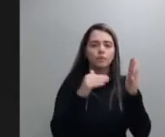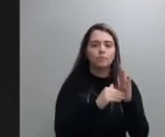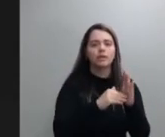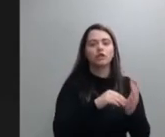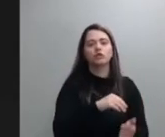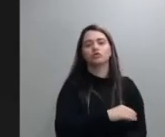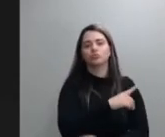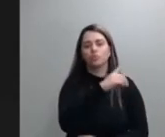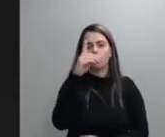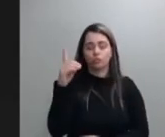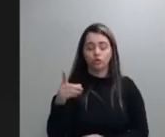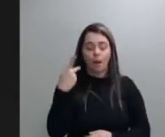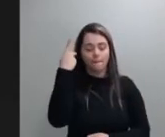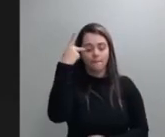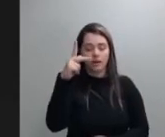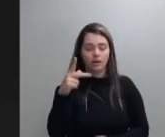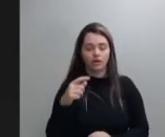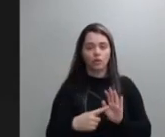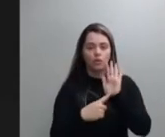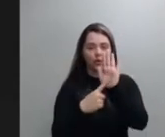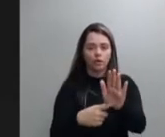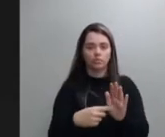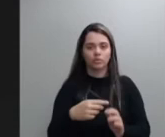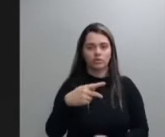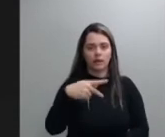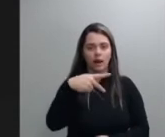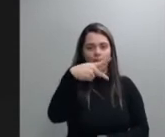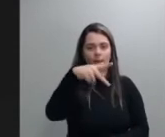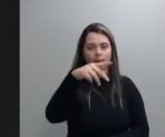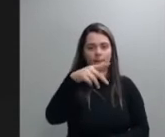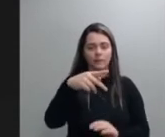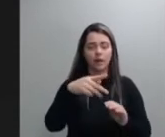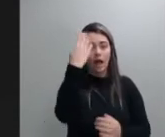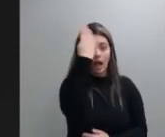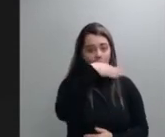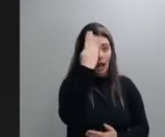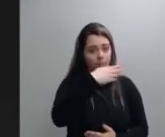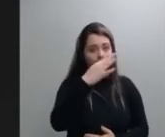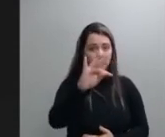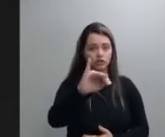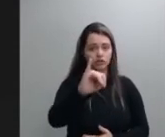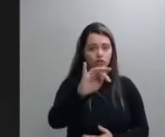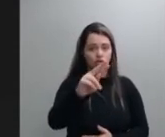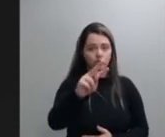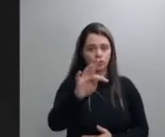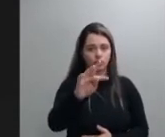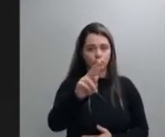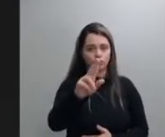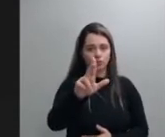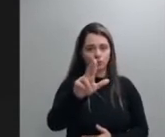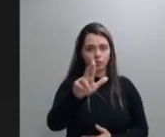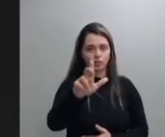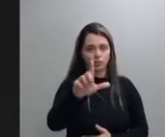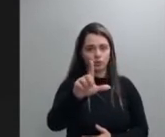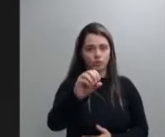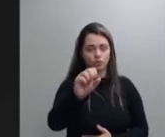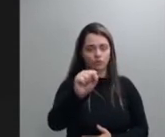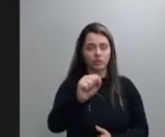académicos foi suprida com a decisão da comissão do certame datada do dia 26 de outubro de 2015